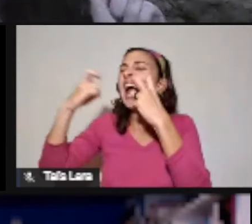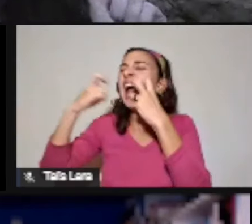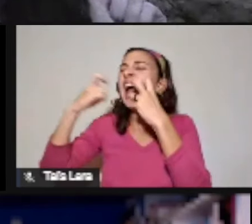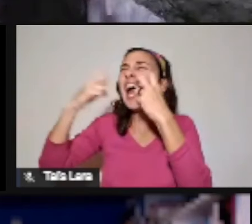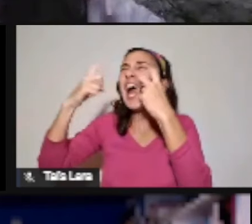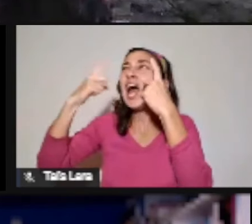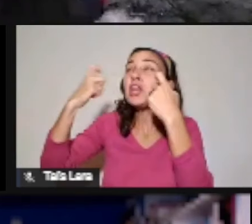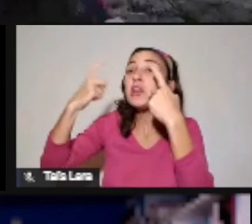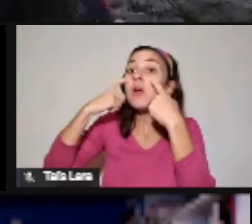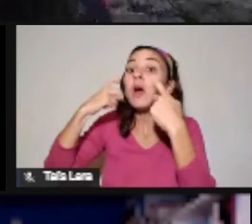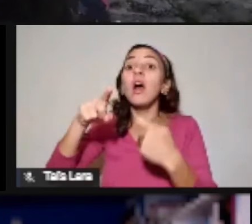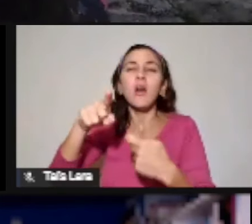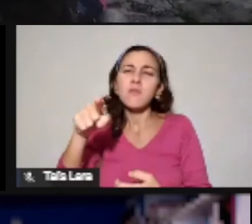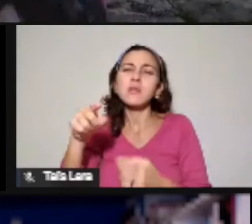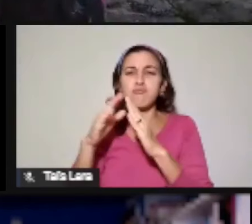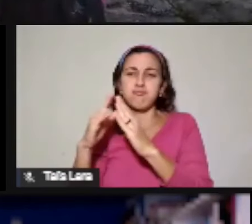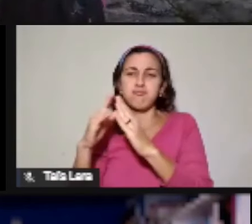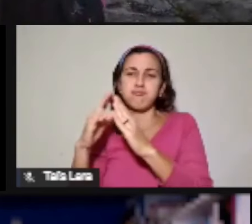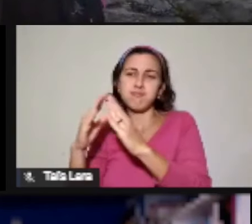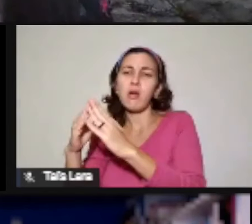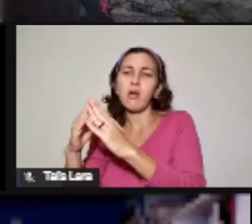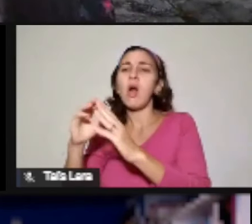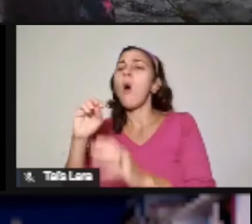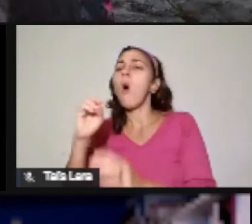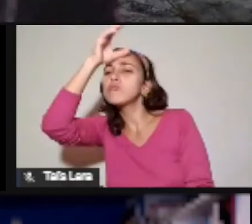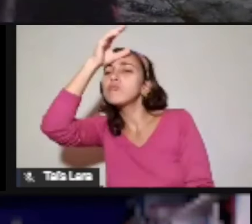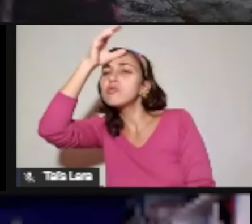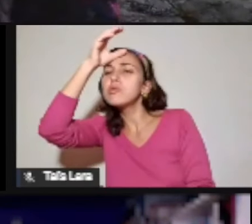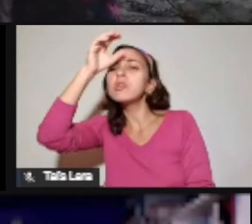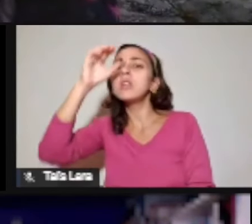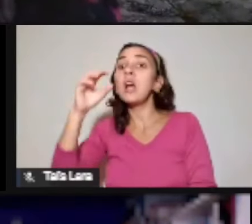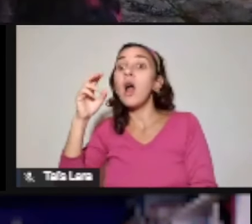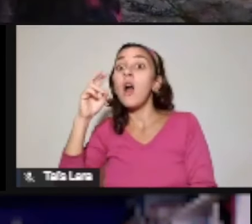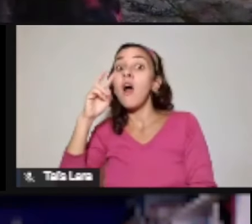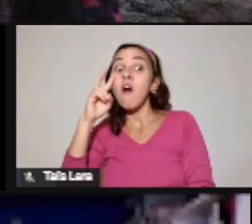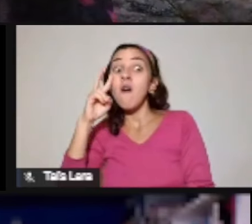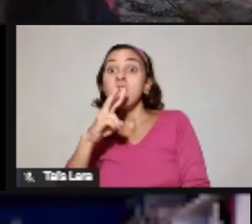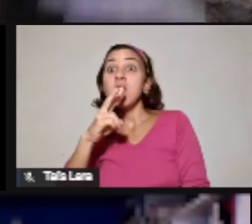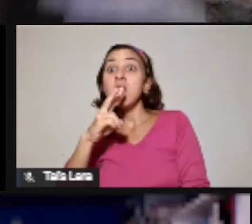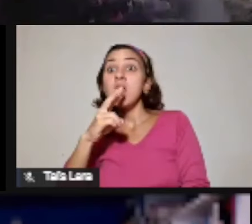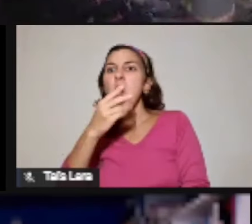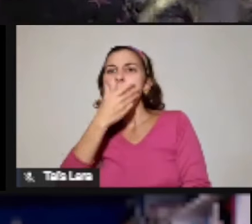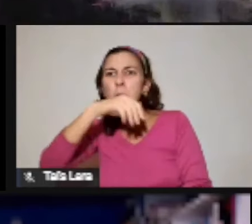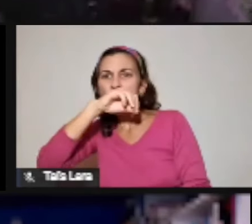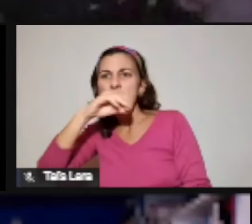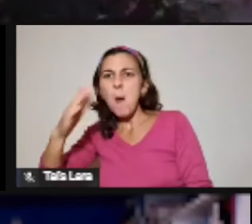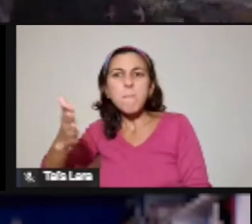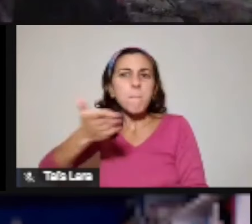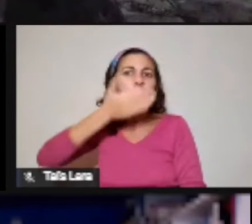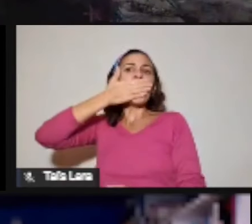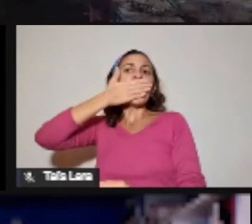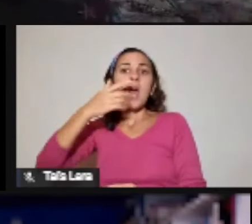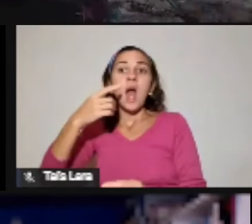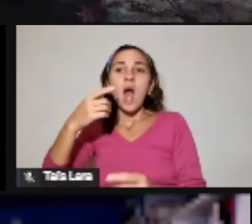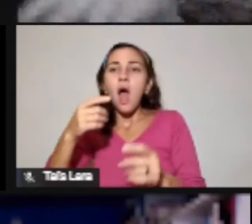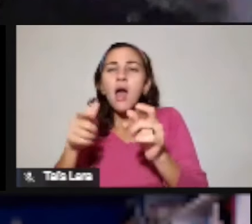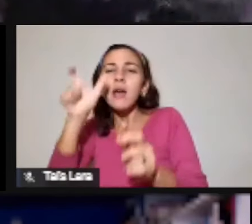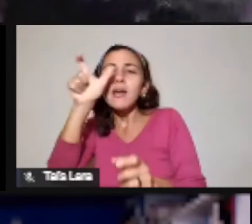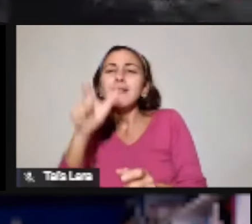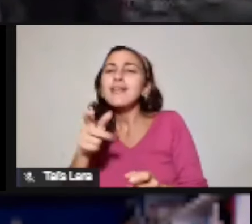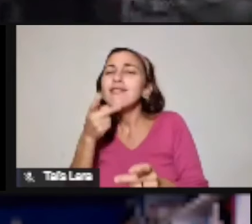está lá, você é parente, você é a tia, e de repente, o pai veio e bateu na boca da criança porque ela falou uma coisa inadequada,